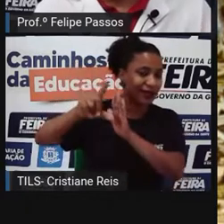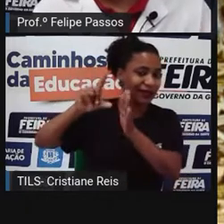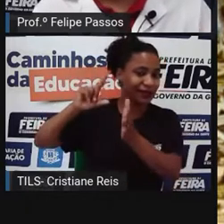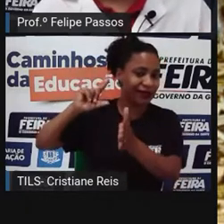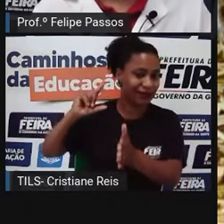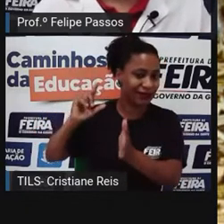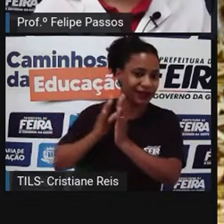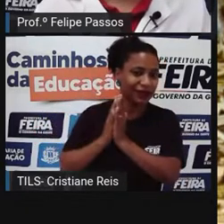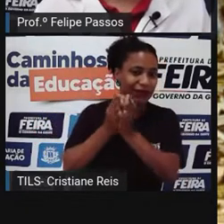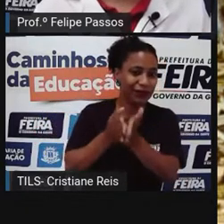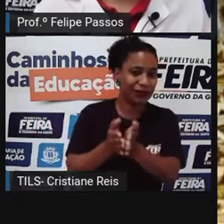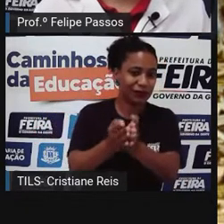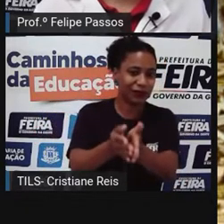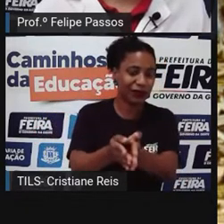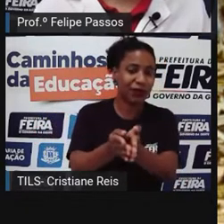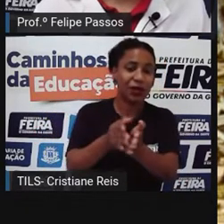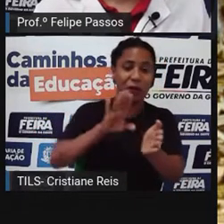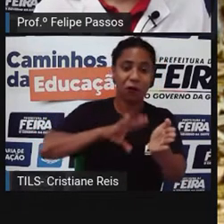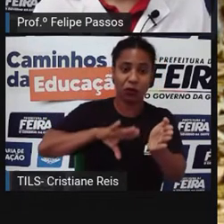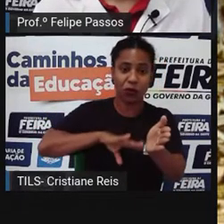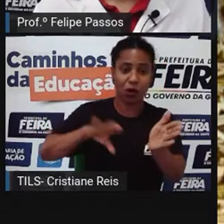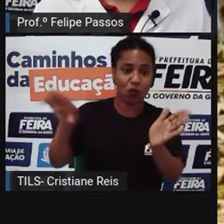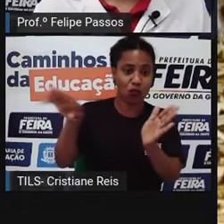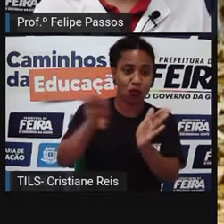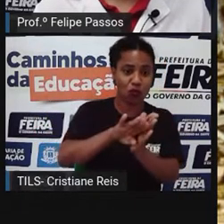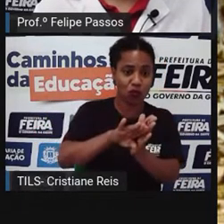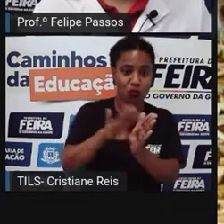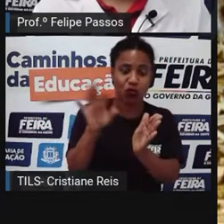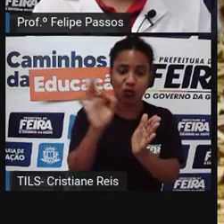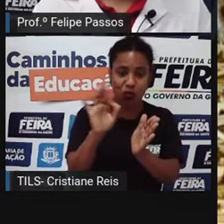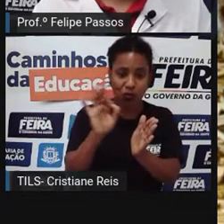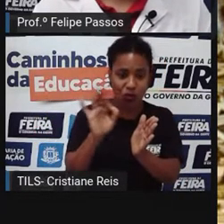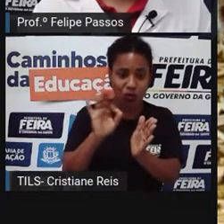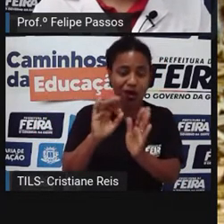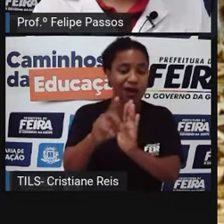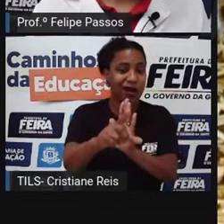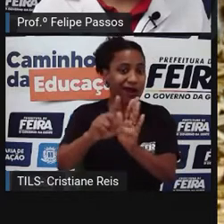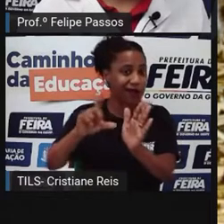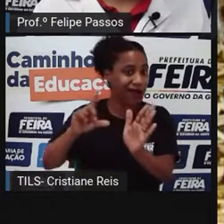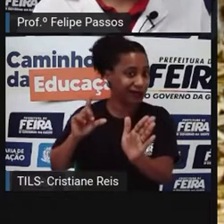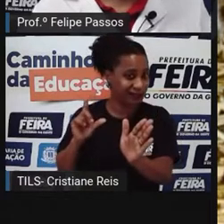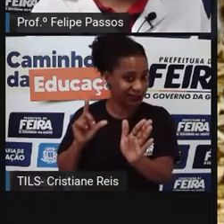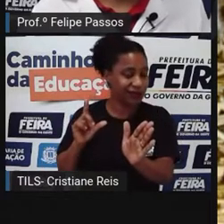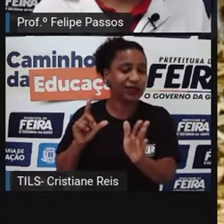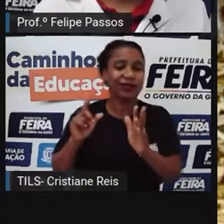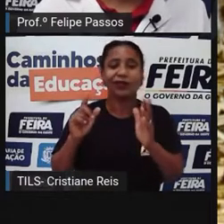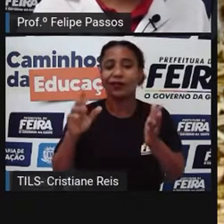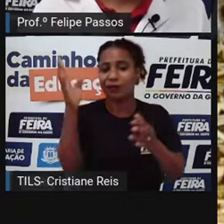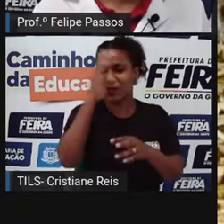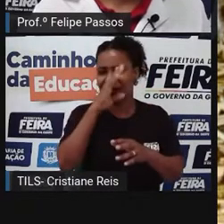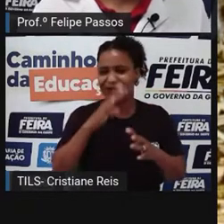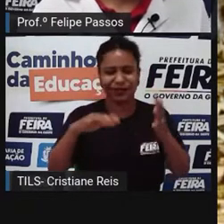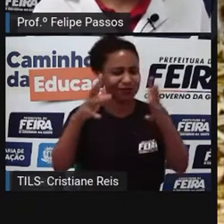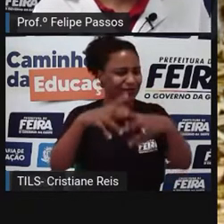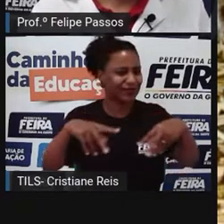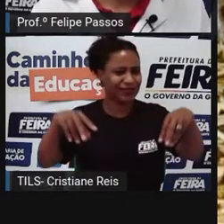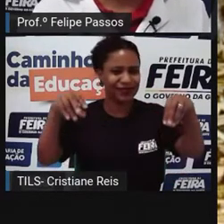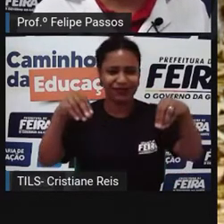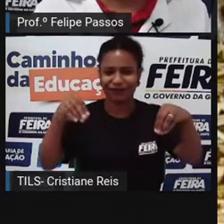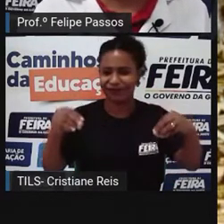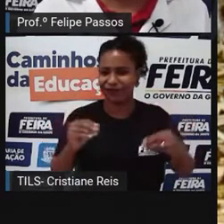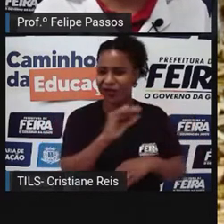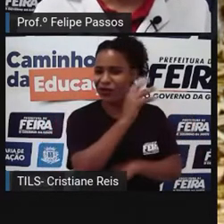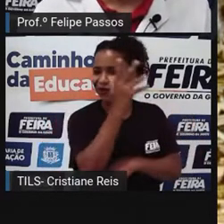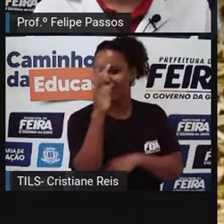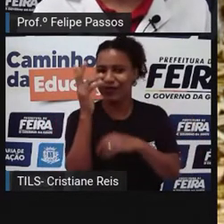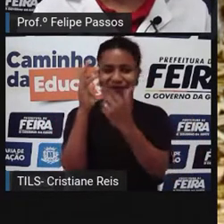da colônia portuguesa se instalar aqui, ele era uma terra totalmente exuberante, né? Floresta para